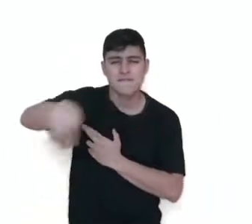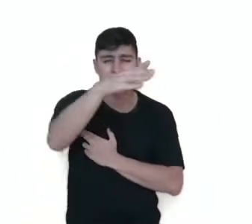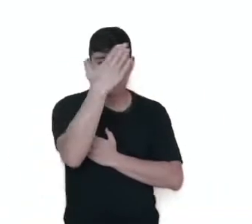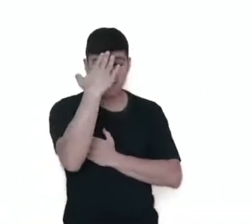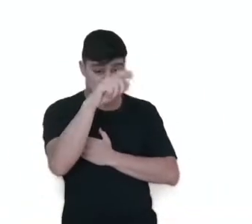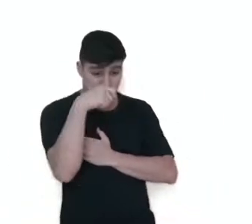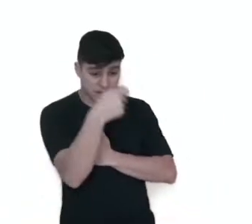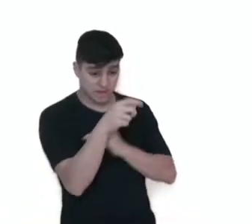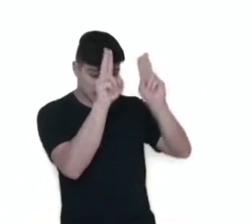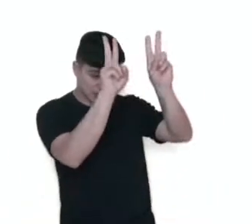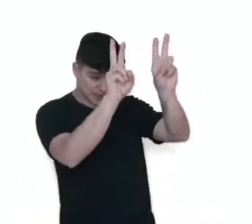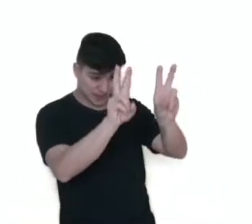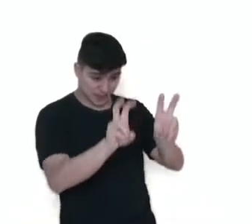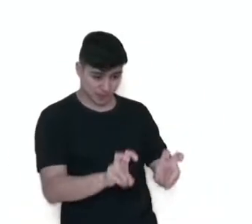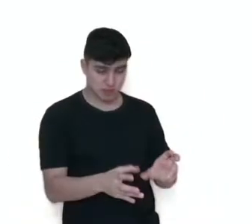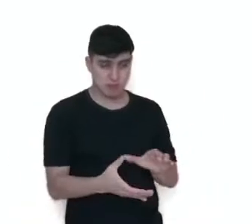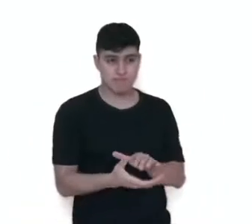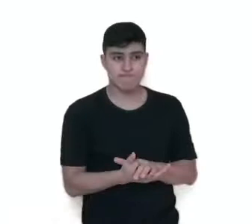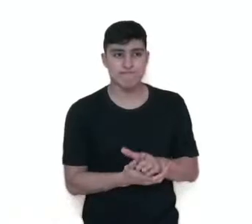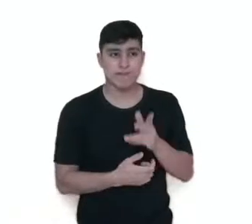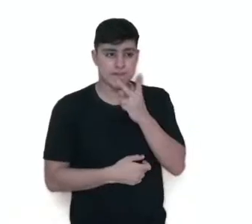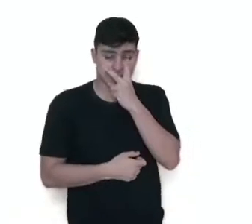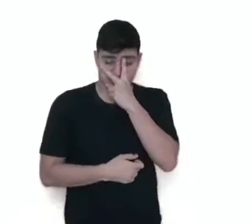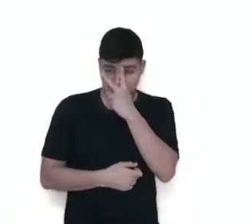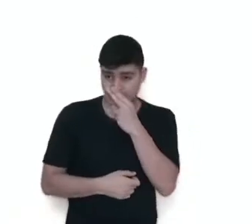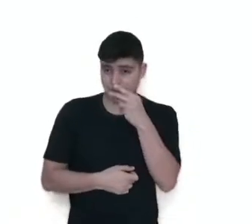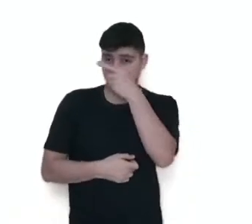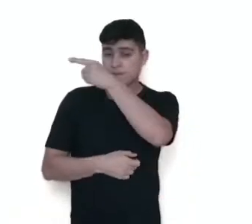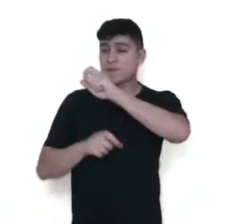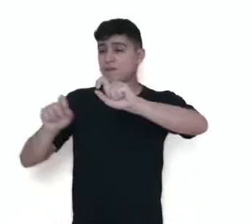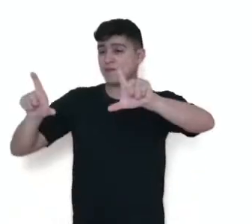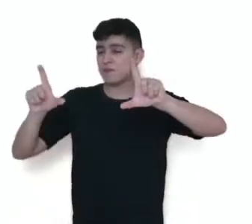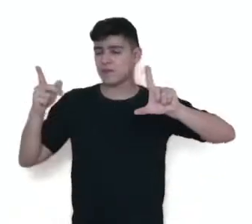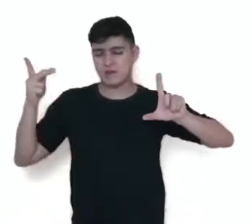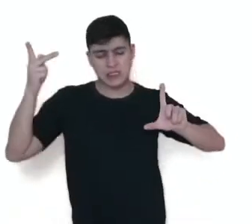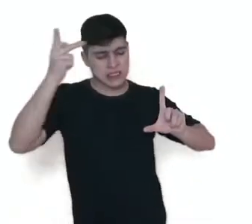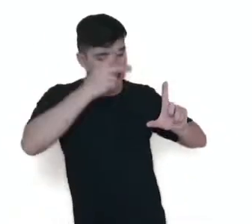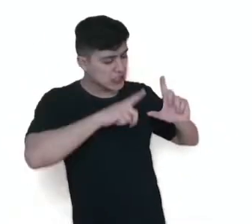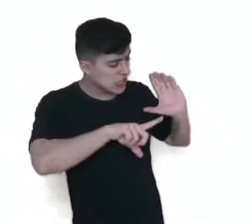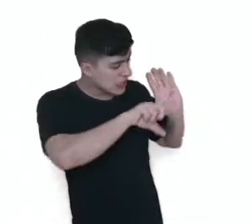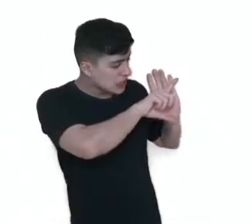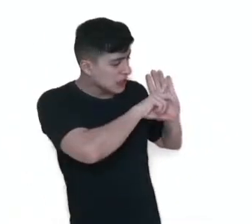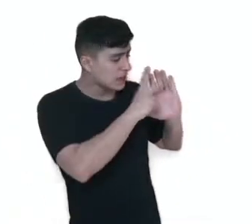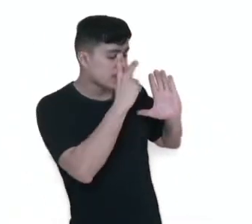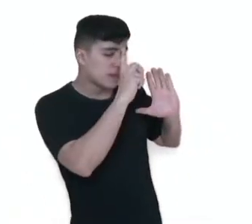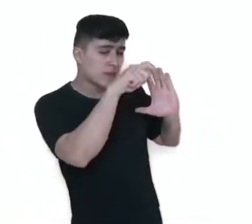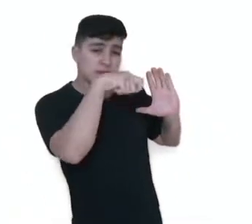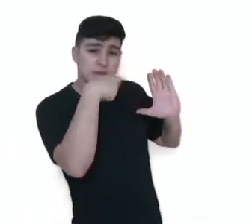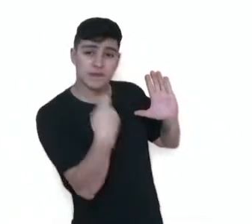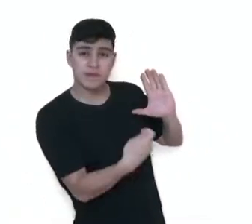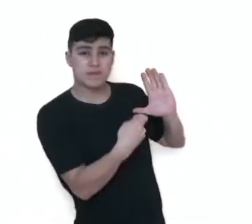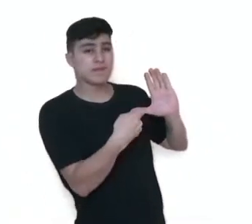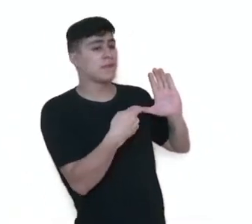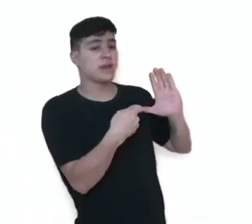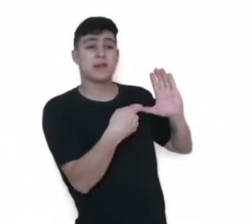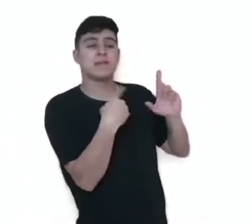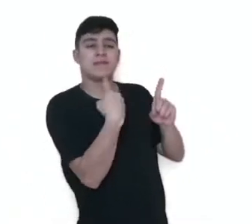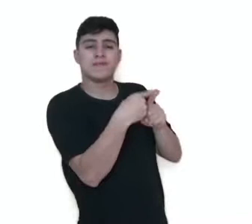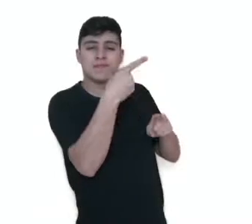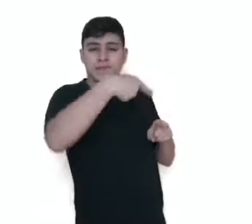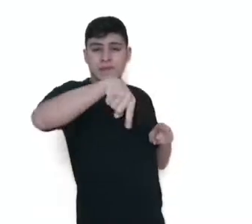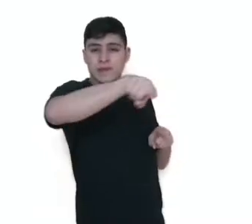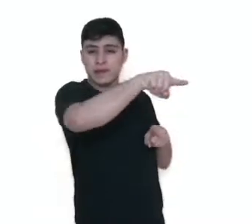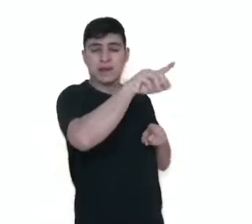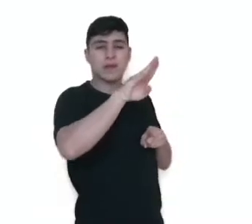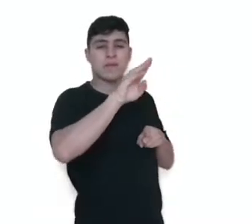assuntos, gente? Aqui a gente tem a caricatura, representando as leis, como uma violação de Boston, do território de